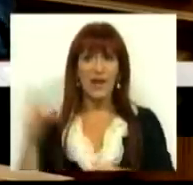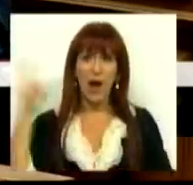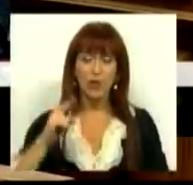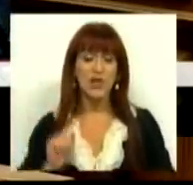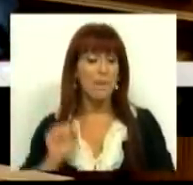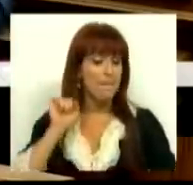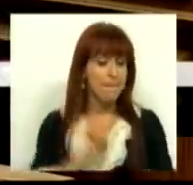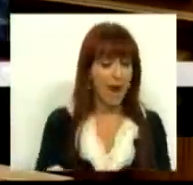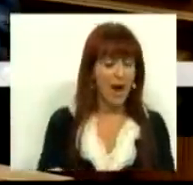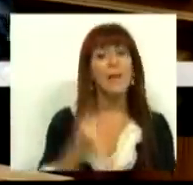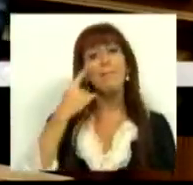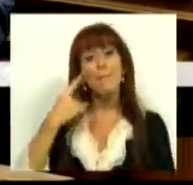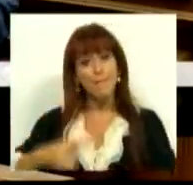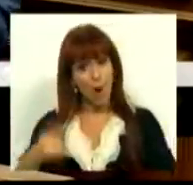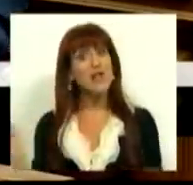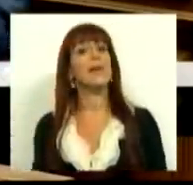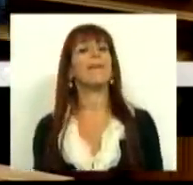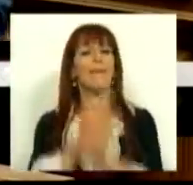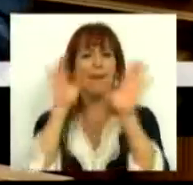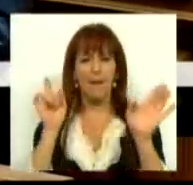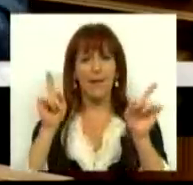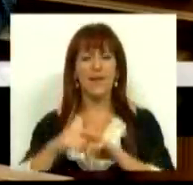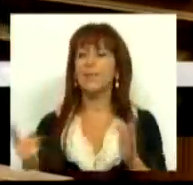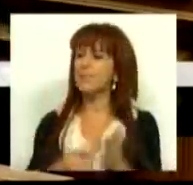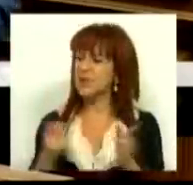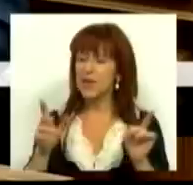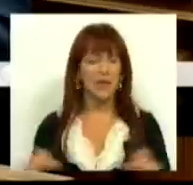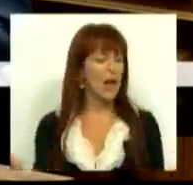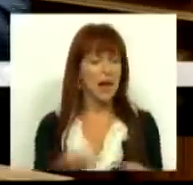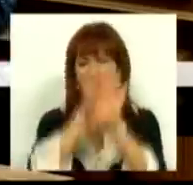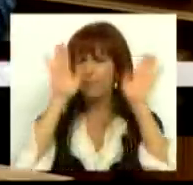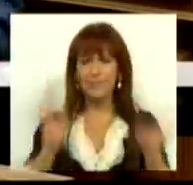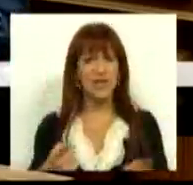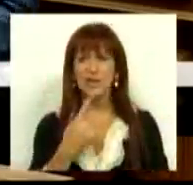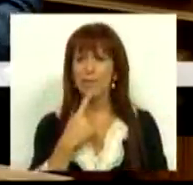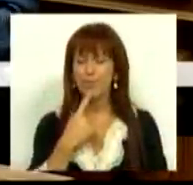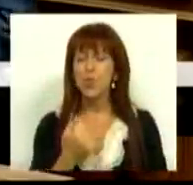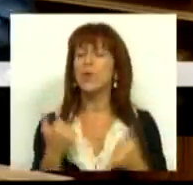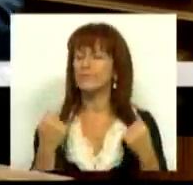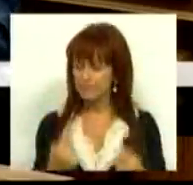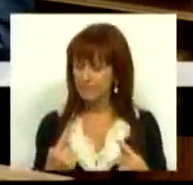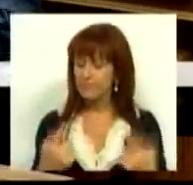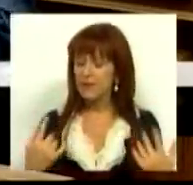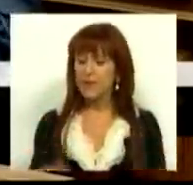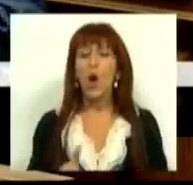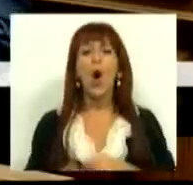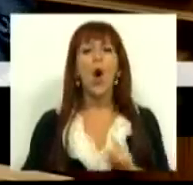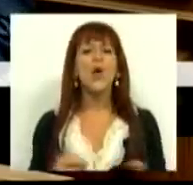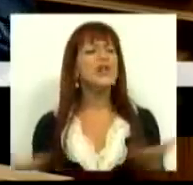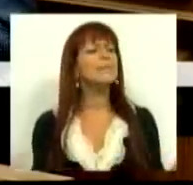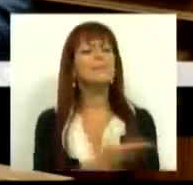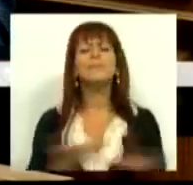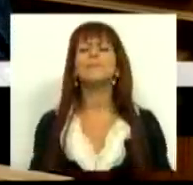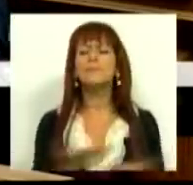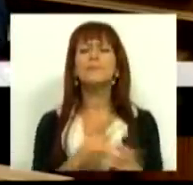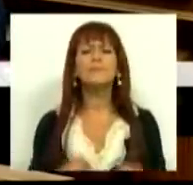autoridade marítima demonstra inequivocamente que é necessário haver uma clarificação muito efetiva sobre quais são os